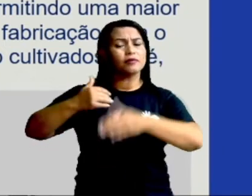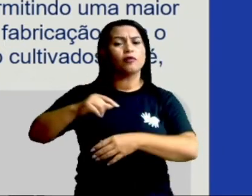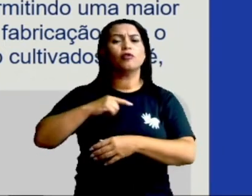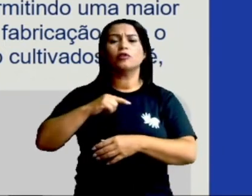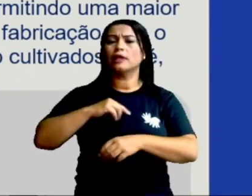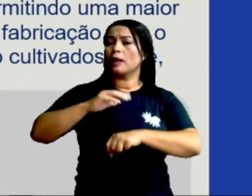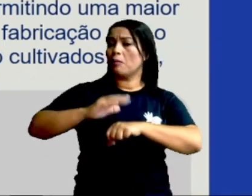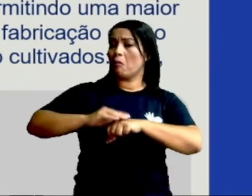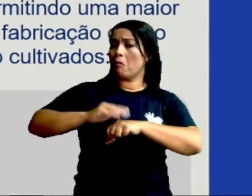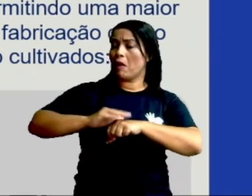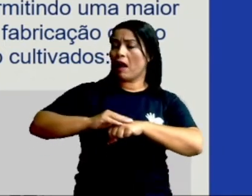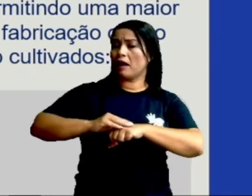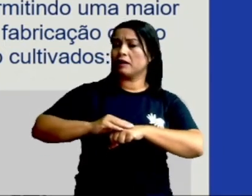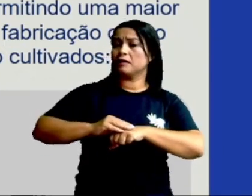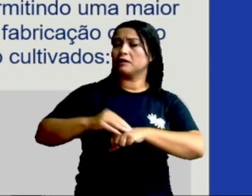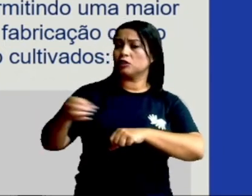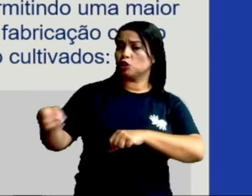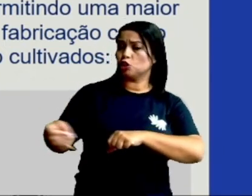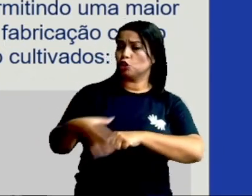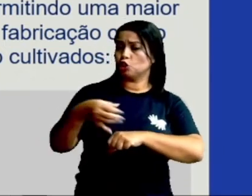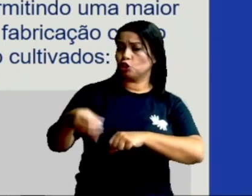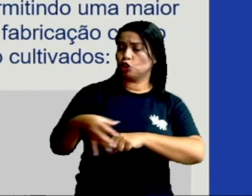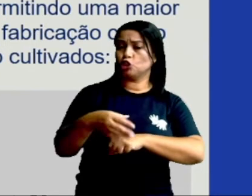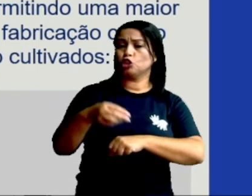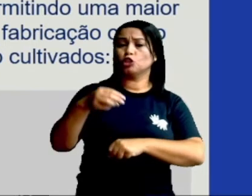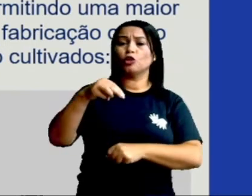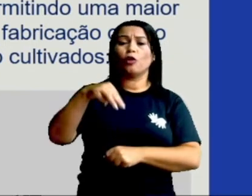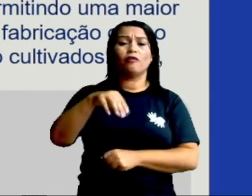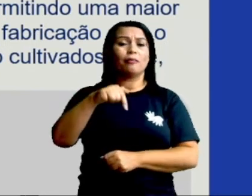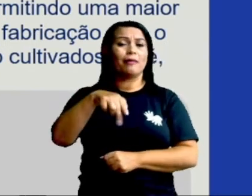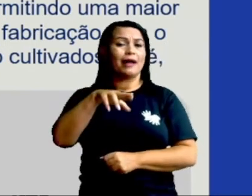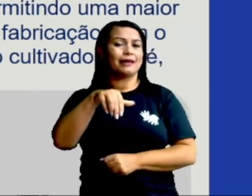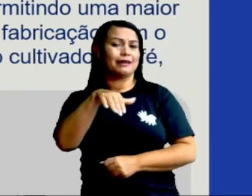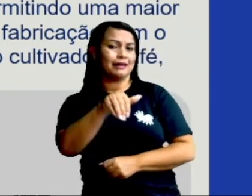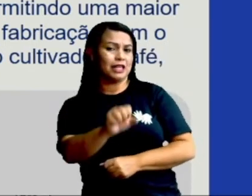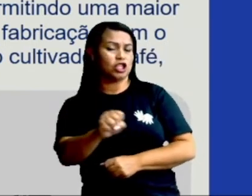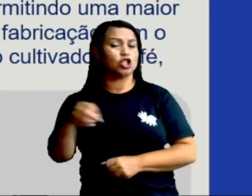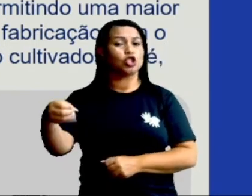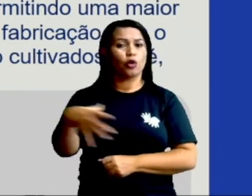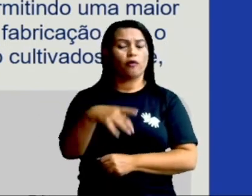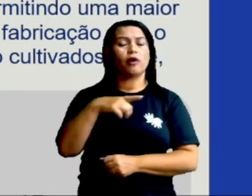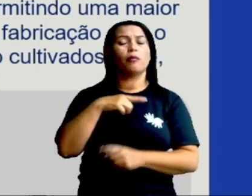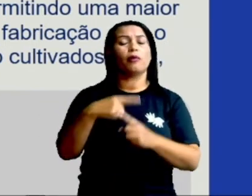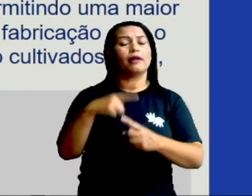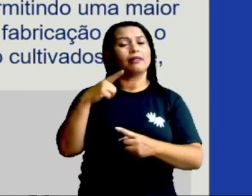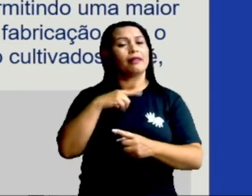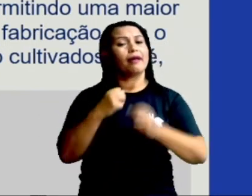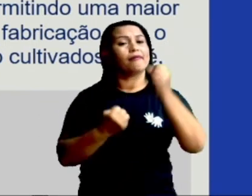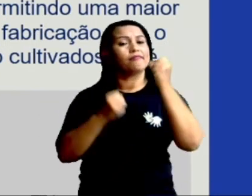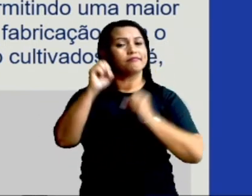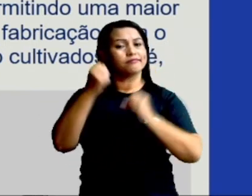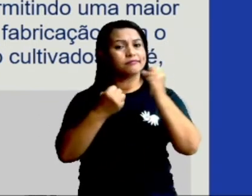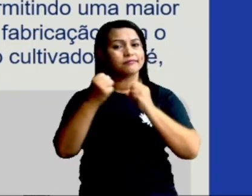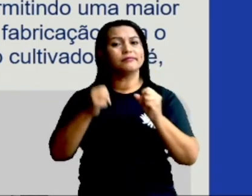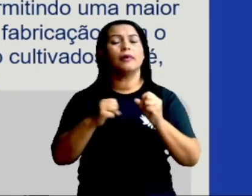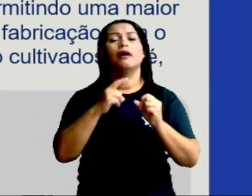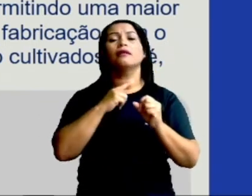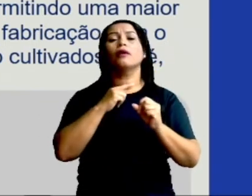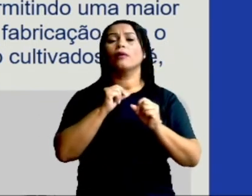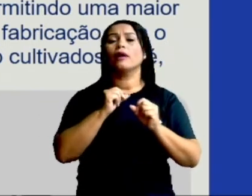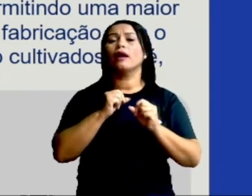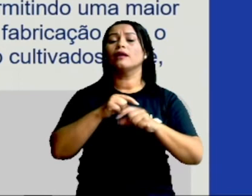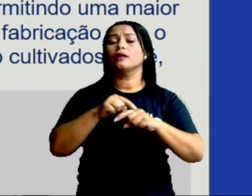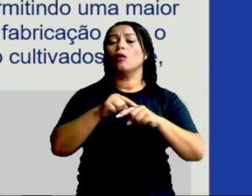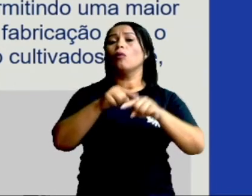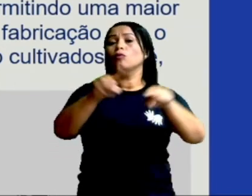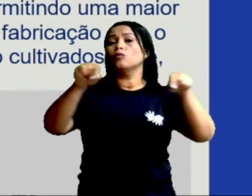com o uso de máquinas modernas pela questão Industrial lá que fortemente presente permitindo a maior produtividade do